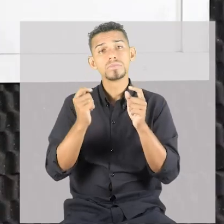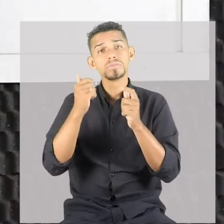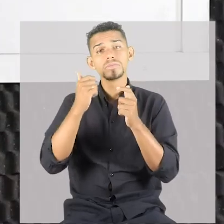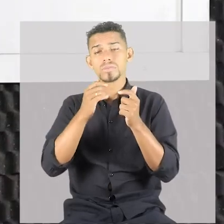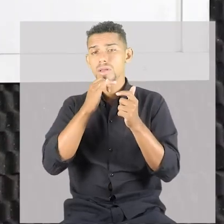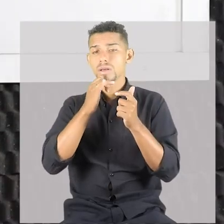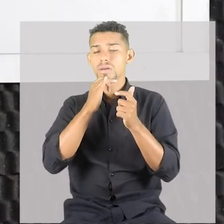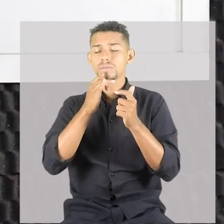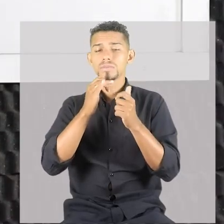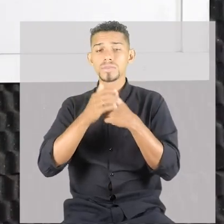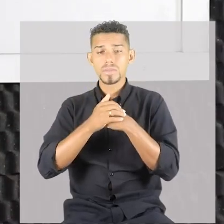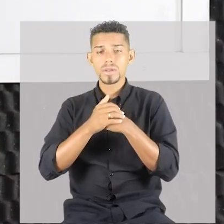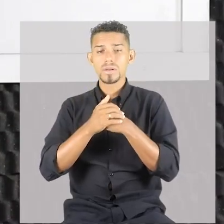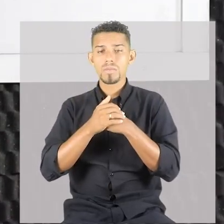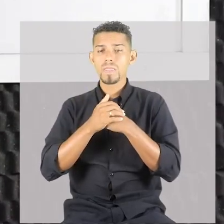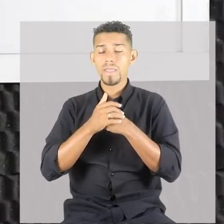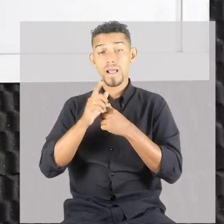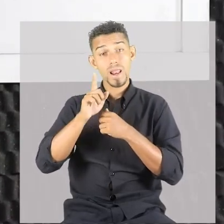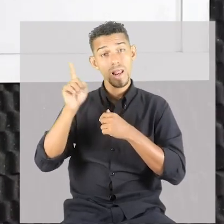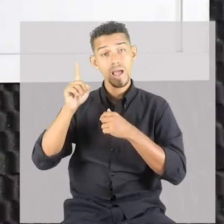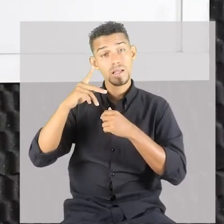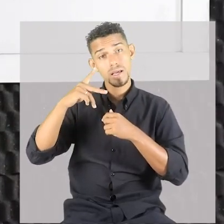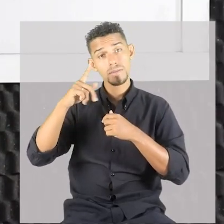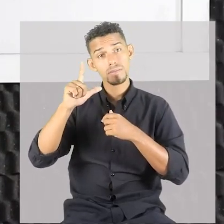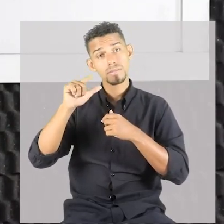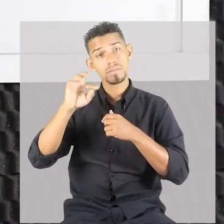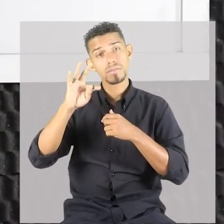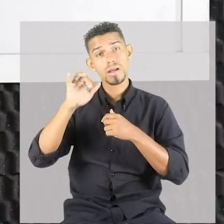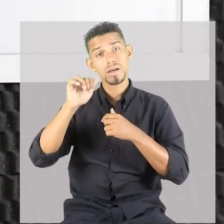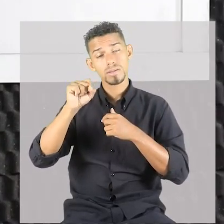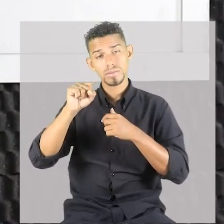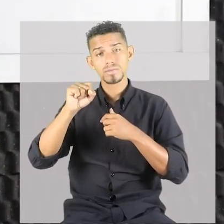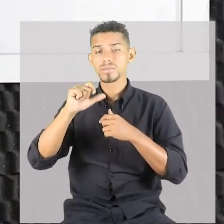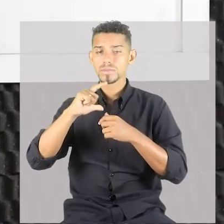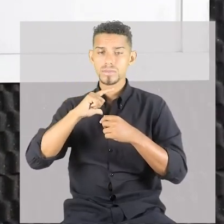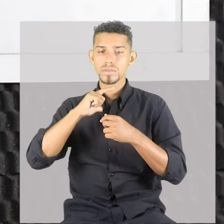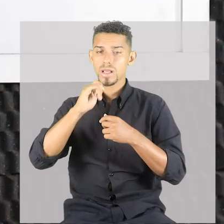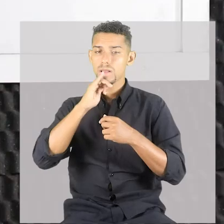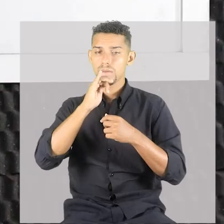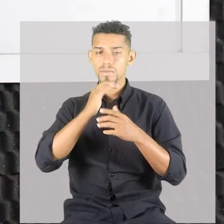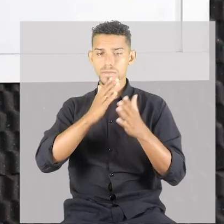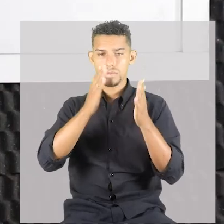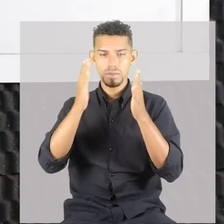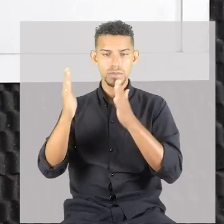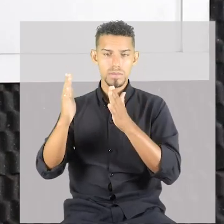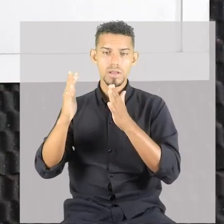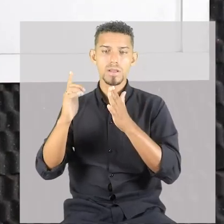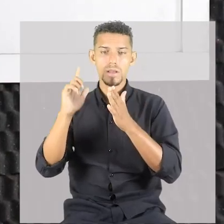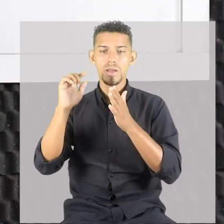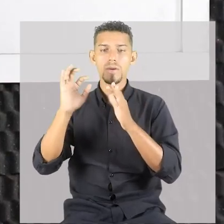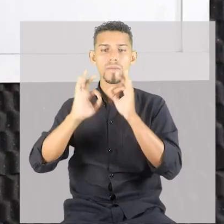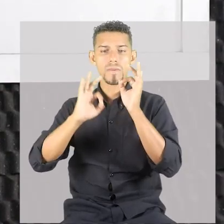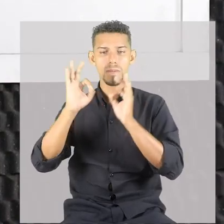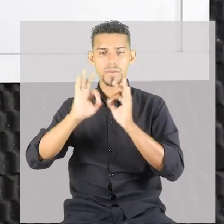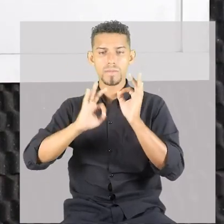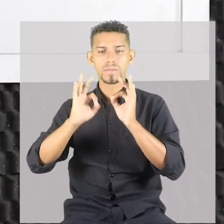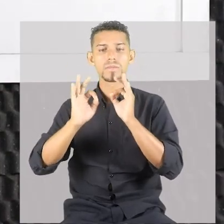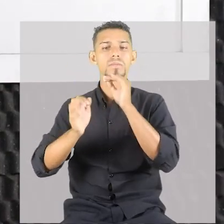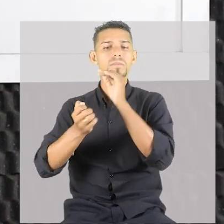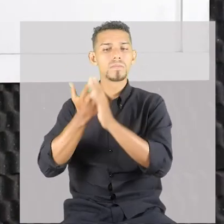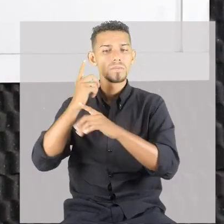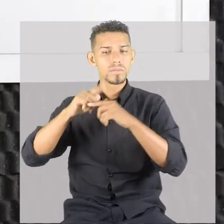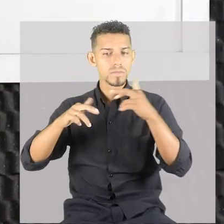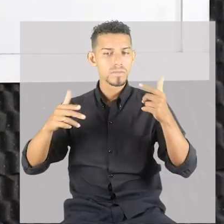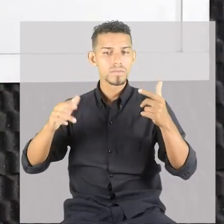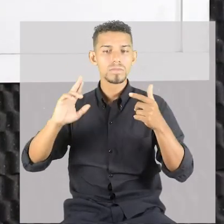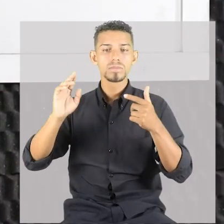isso. Como, por exemplo, que lá nas plantas, a parede celular, ó, vou puxar para cá, ela é feita de um material que a gente